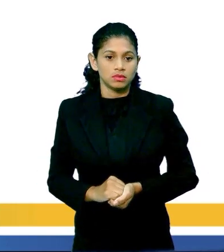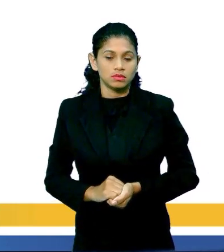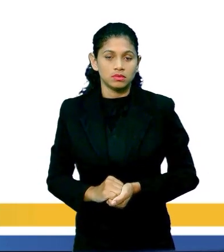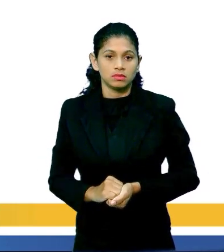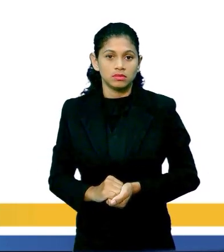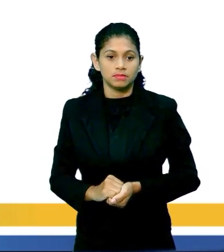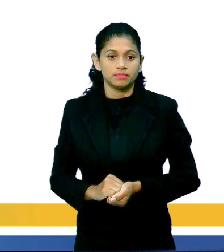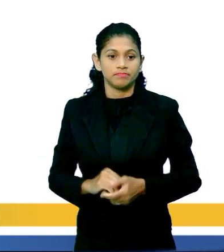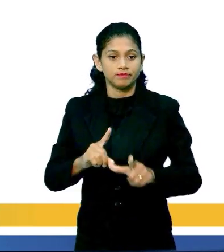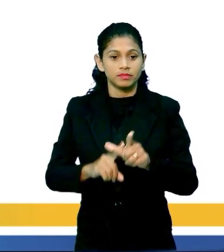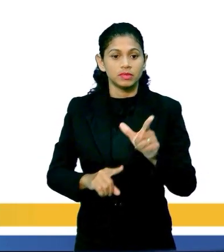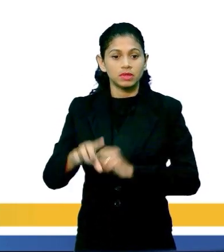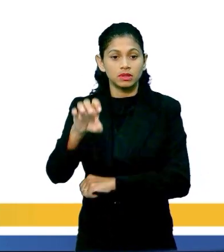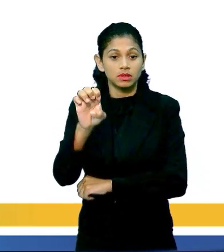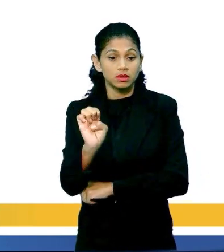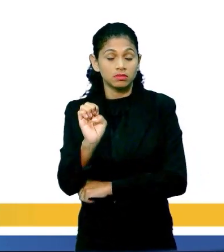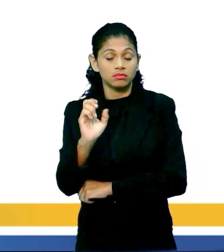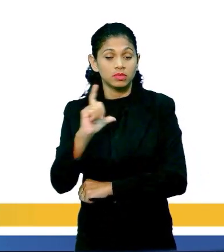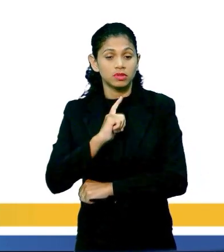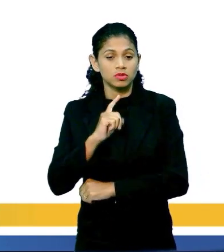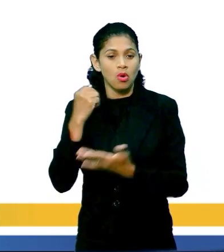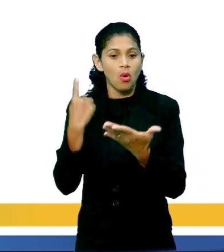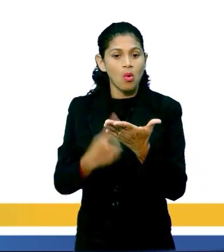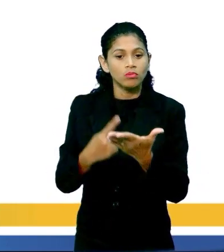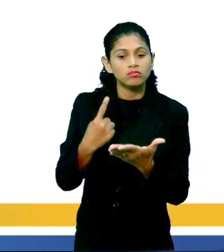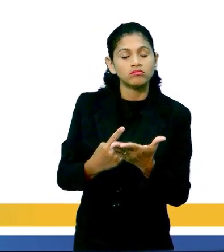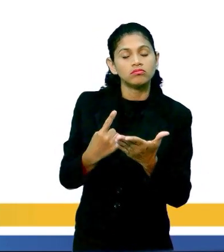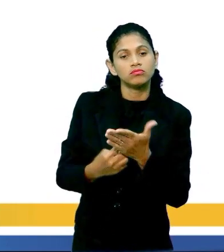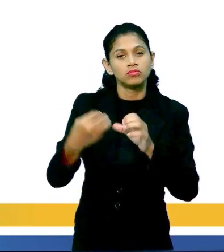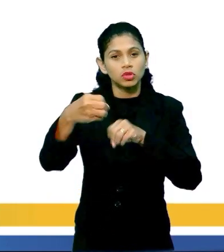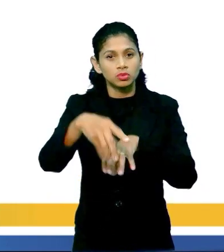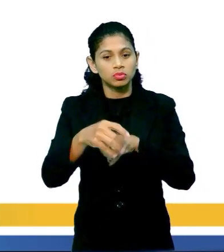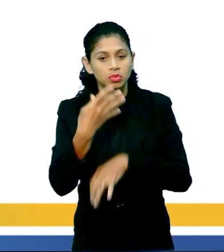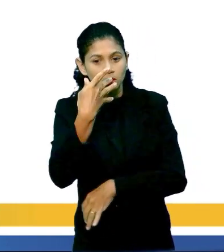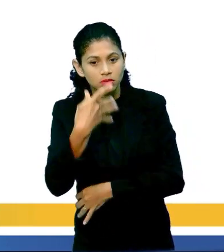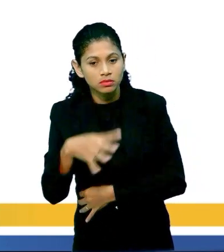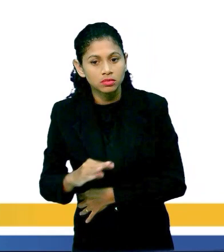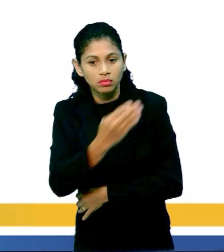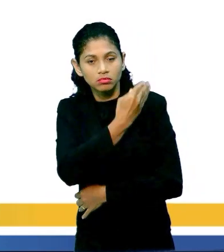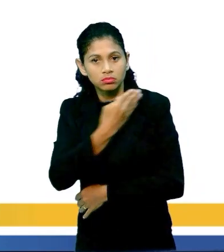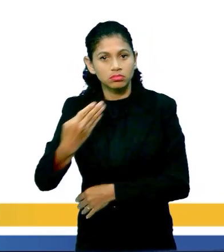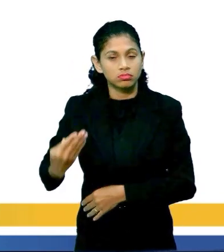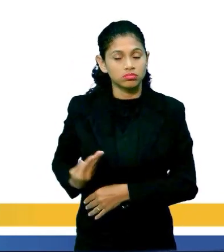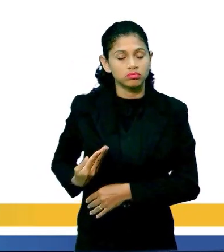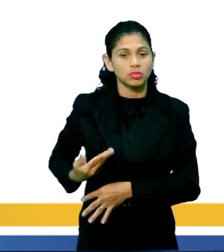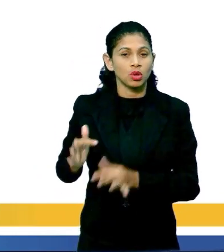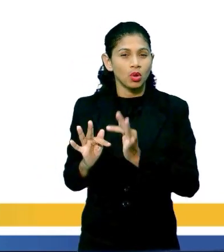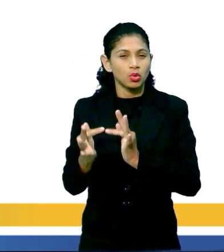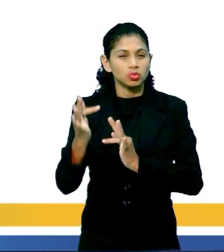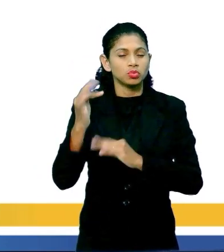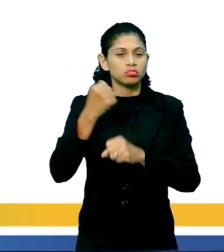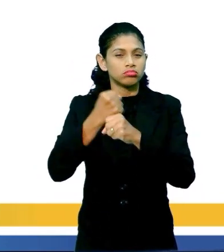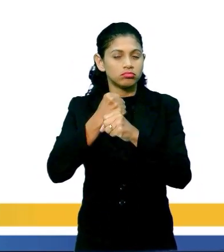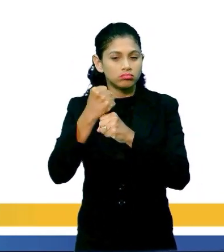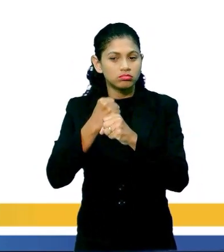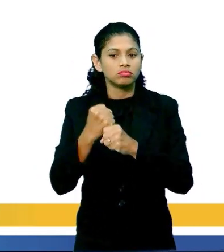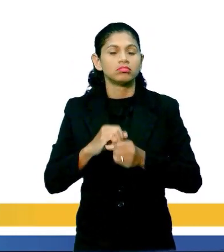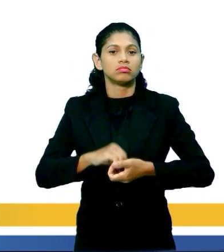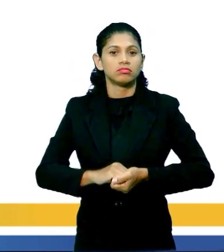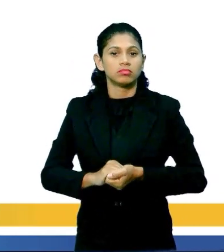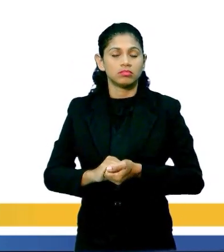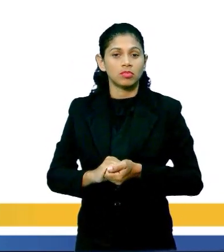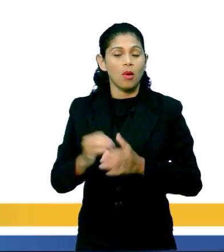E na letra E nós temos o compromisso com a educação infantil pública de longo prazo, previsto no